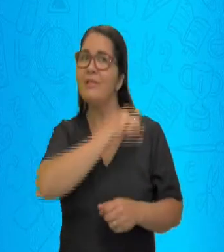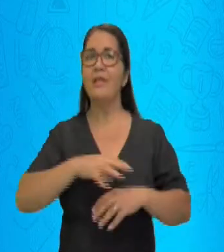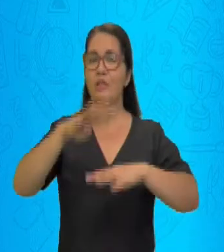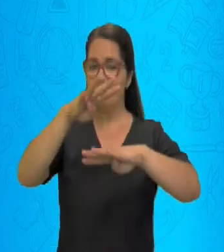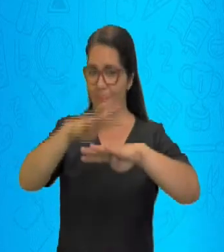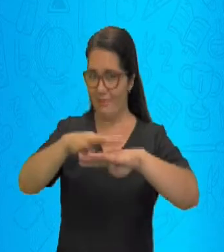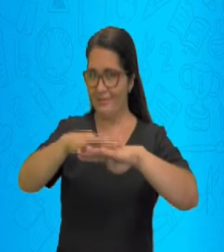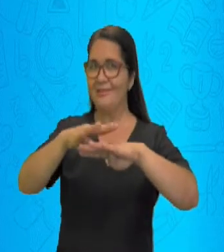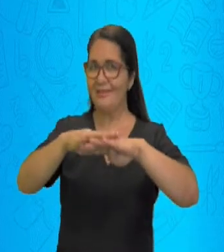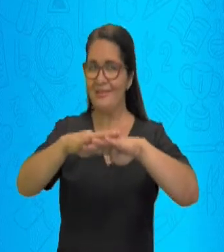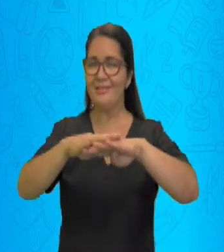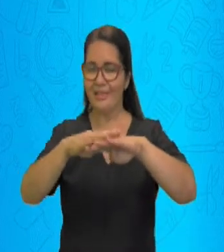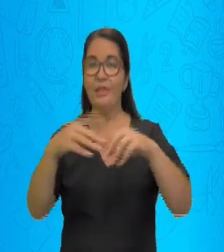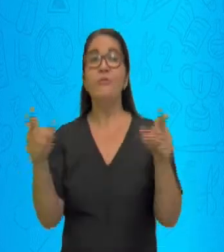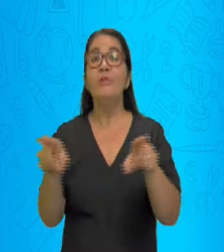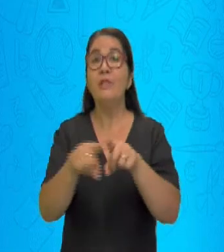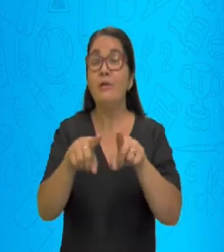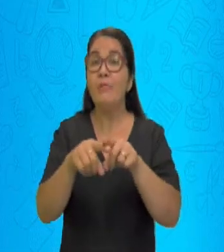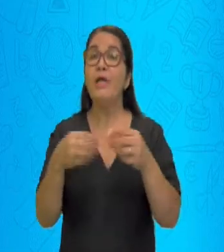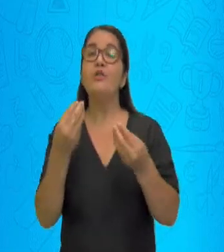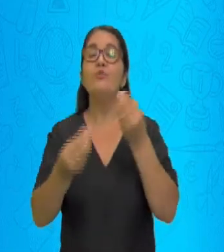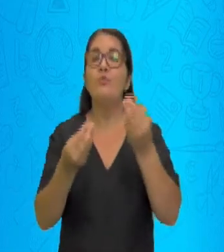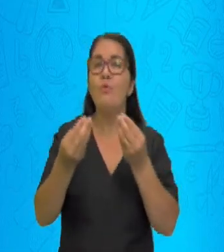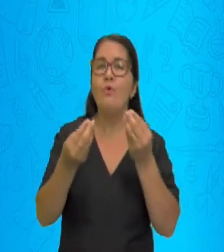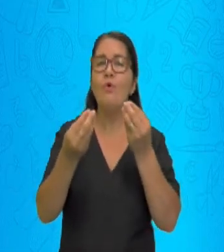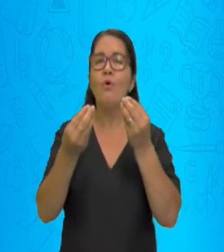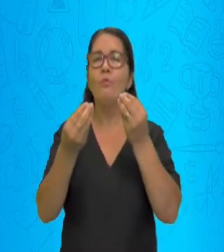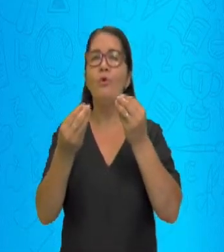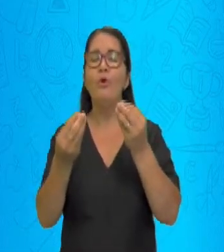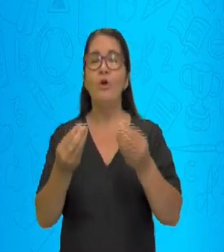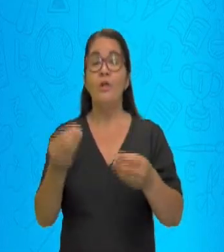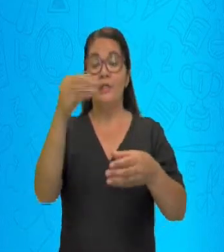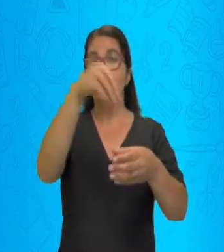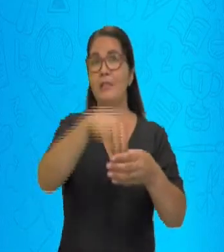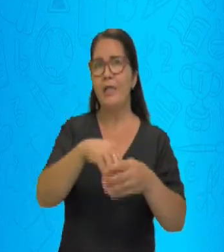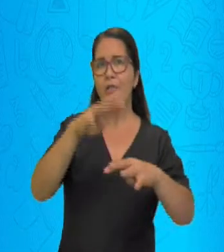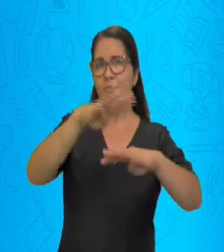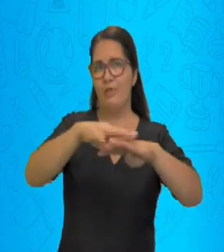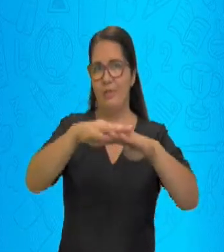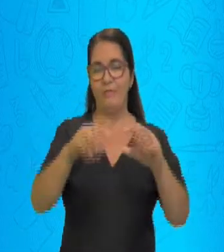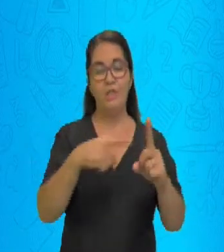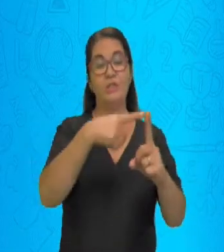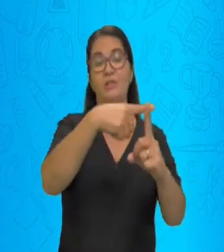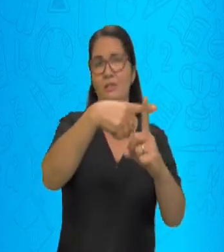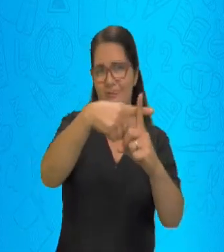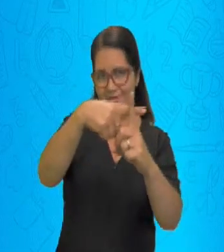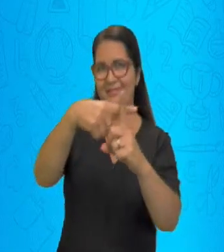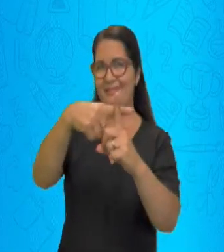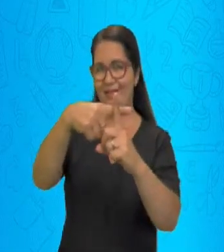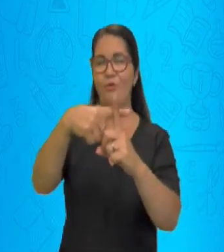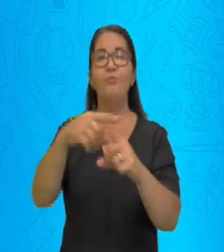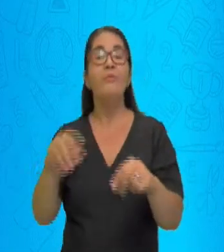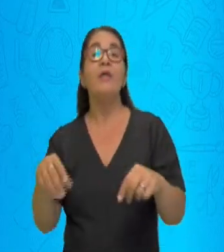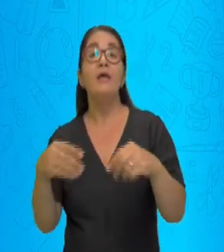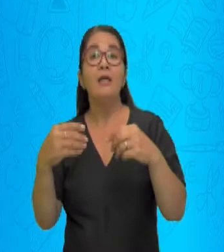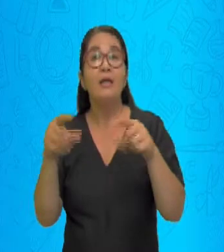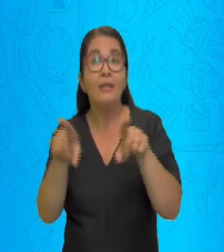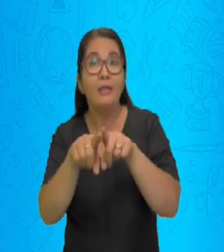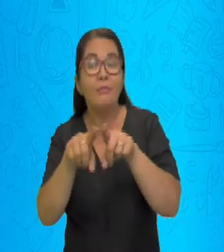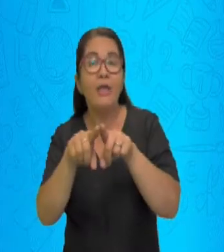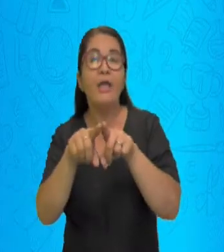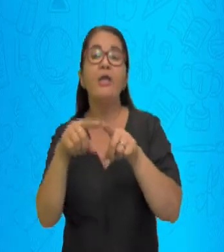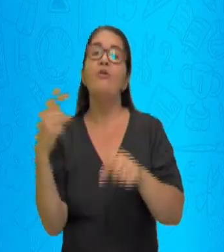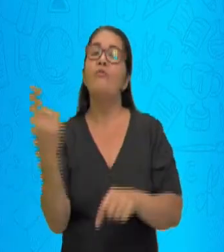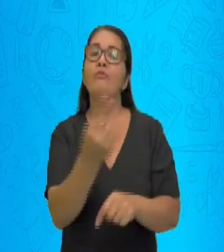falar sobre a adição e suas propriedades. Na sequência de aulas daqui para frente, irei dedicar uma aula para cada uma